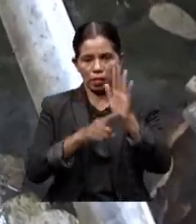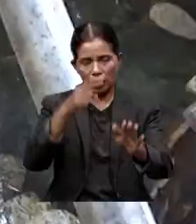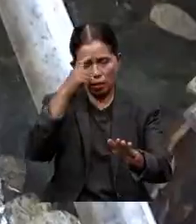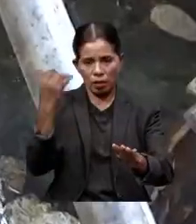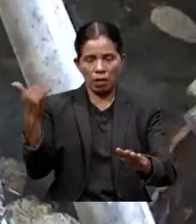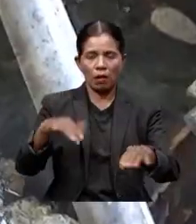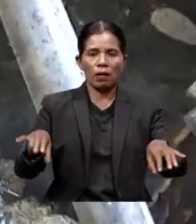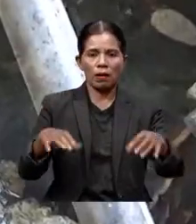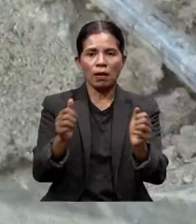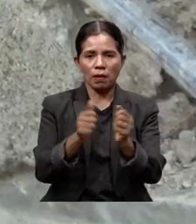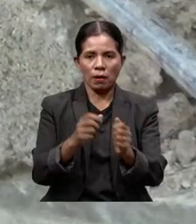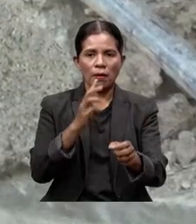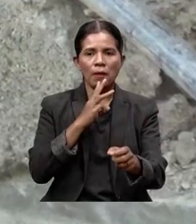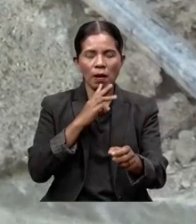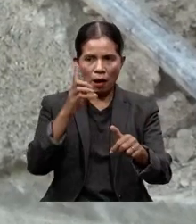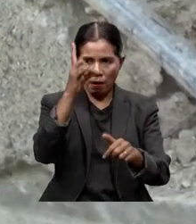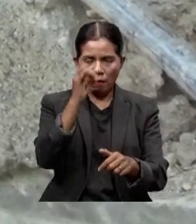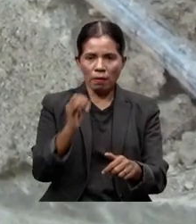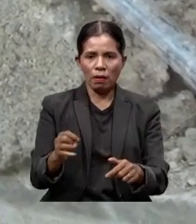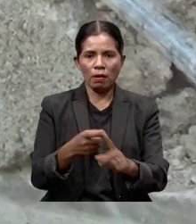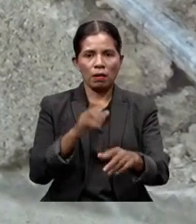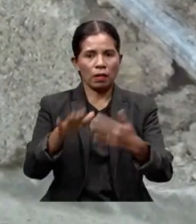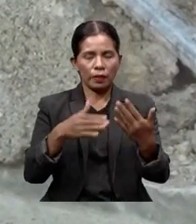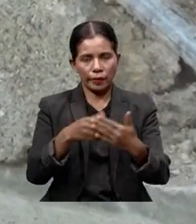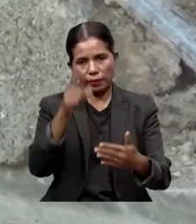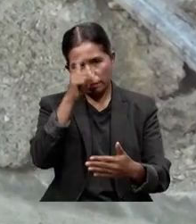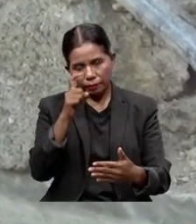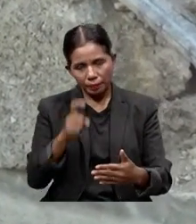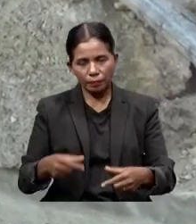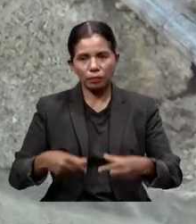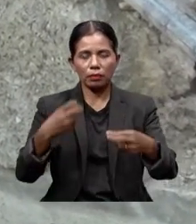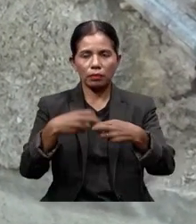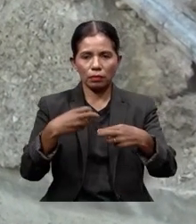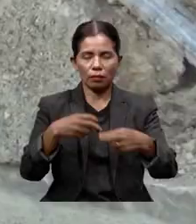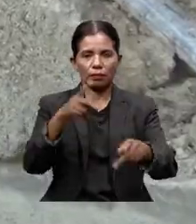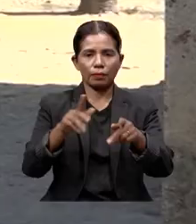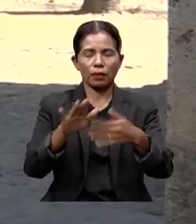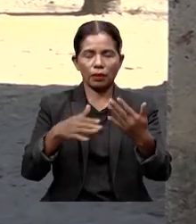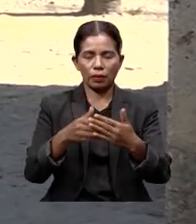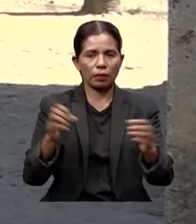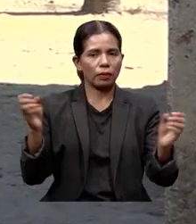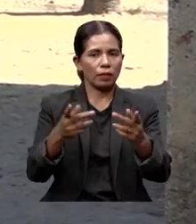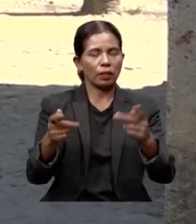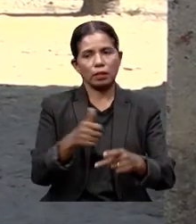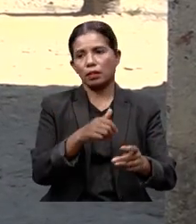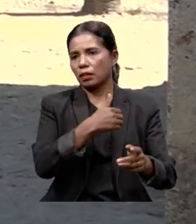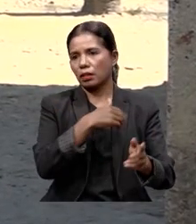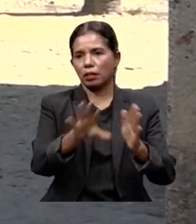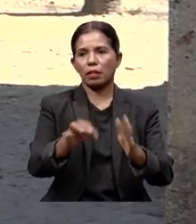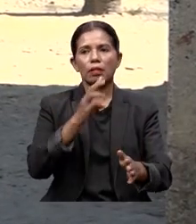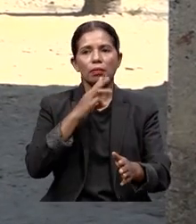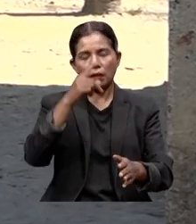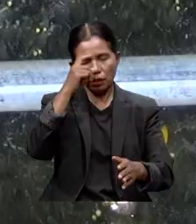sistema canalização B e a capital dele, maioria tuan ona, onde foi impacto para a comunidade e a zona balun, será o que também, tamba